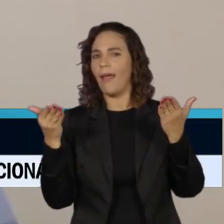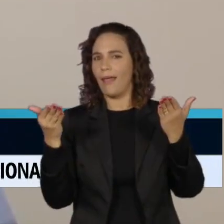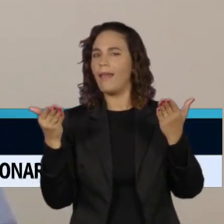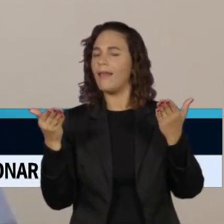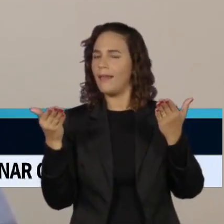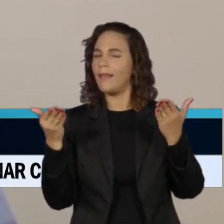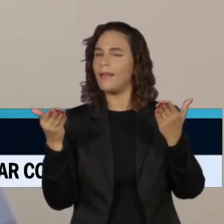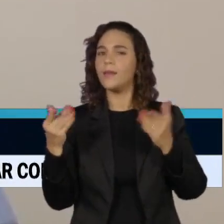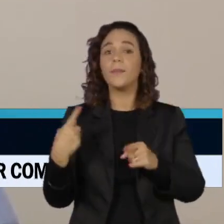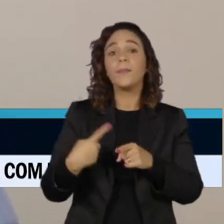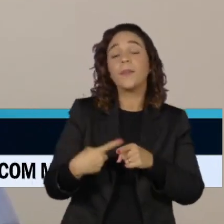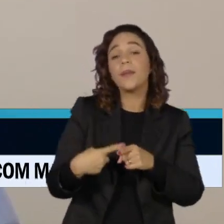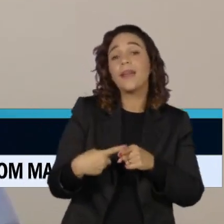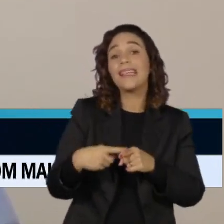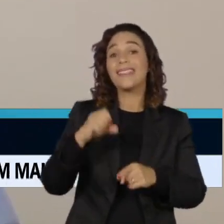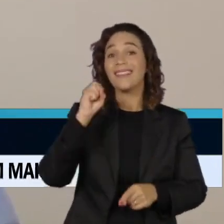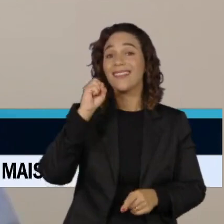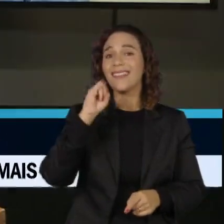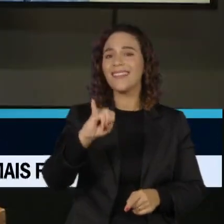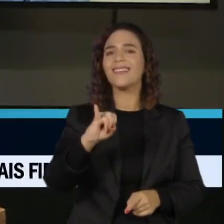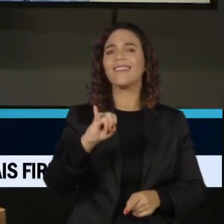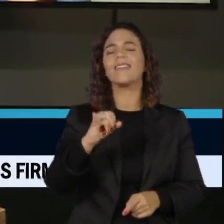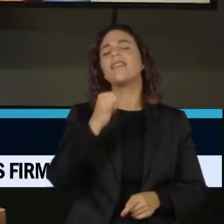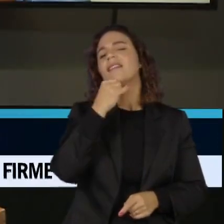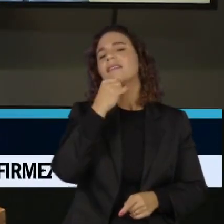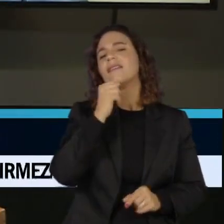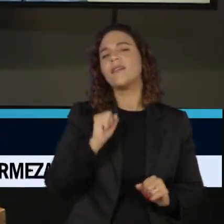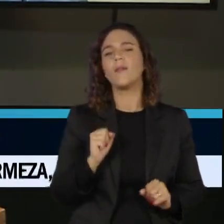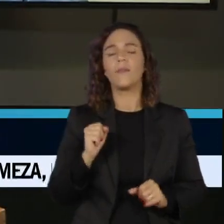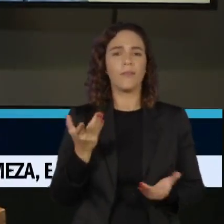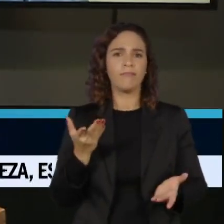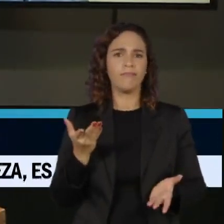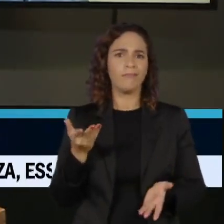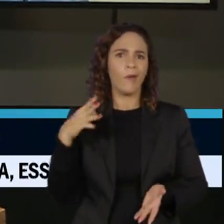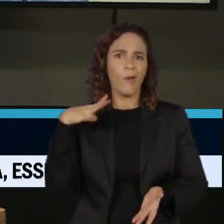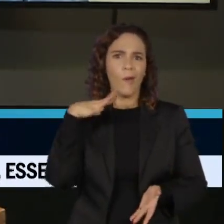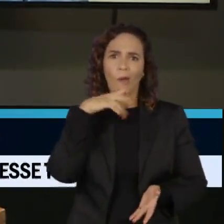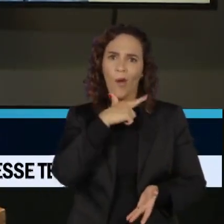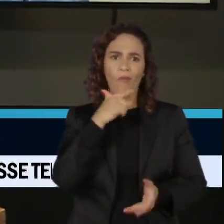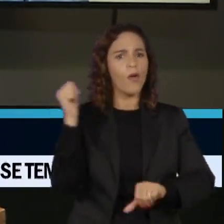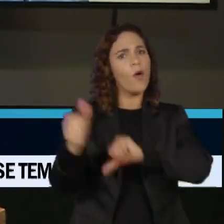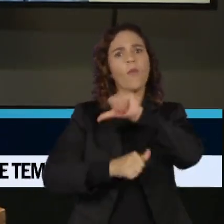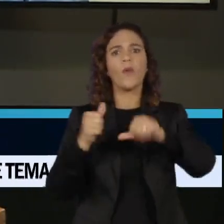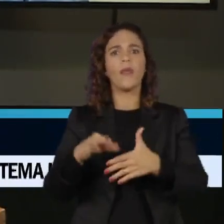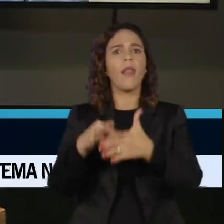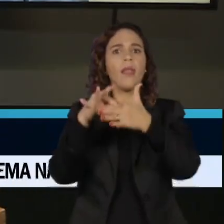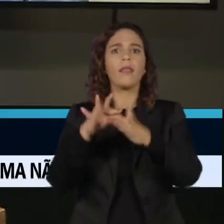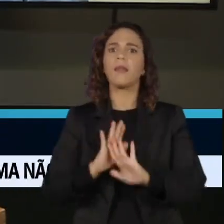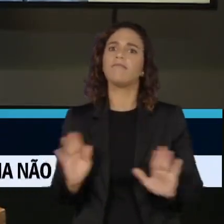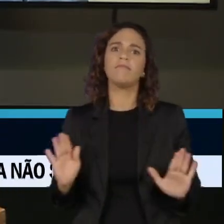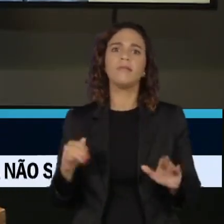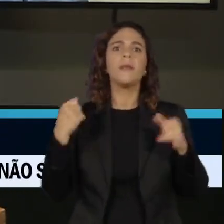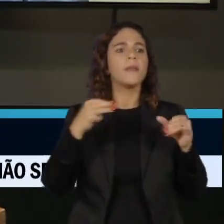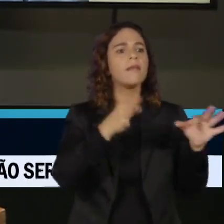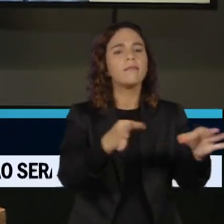terrível. Seria a postura mais lógica, que seria chamar uma operação de garantia da lei e da